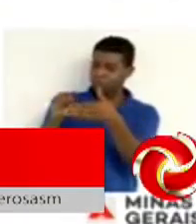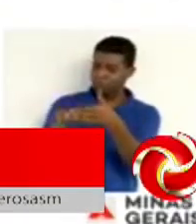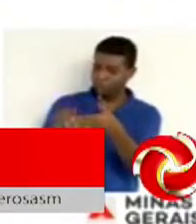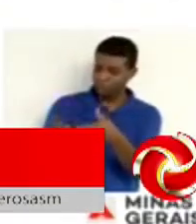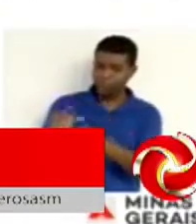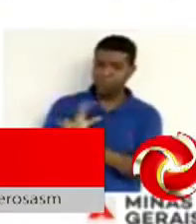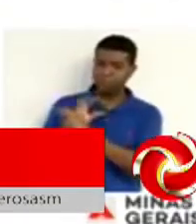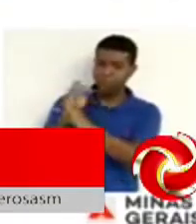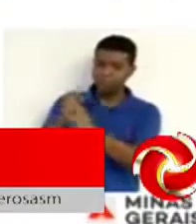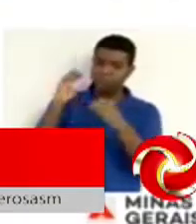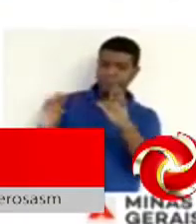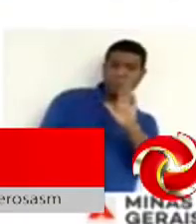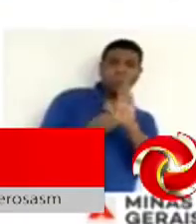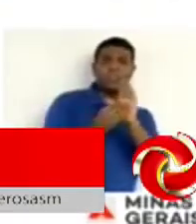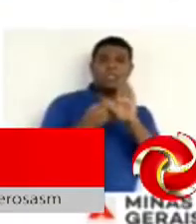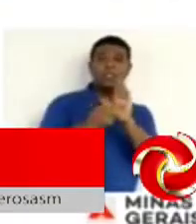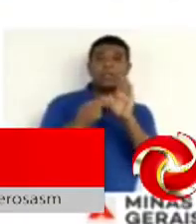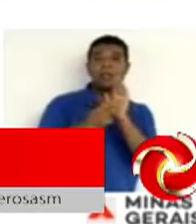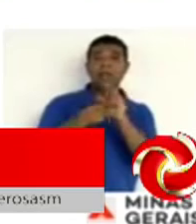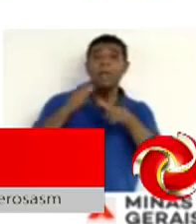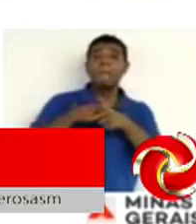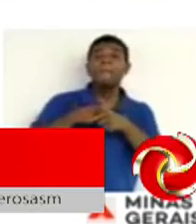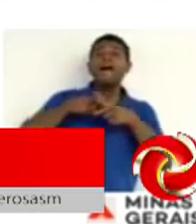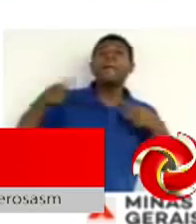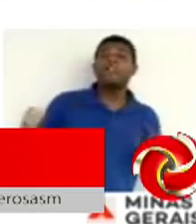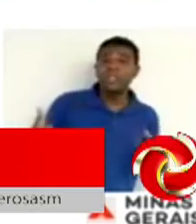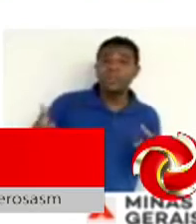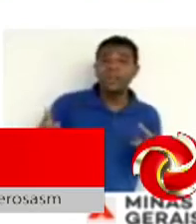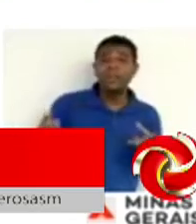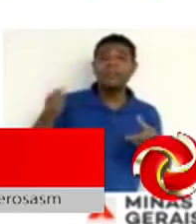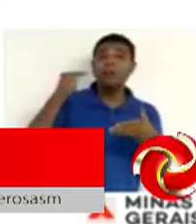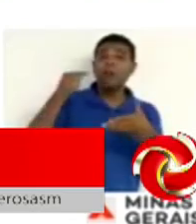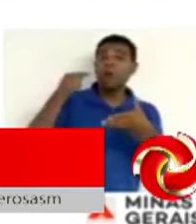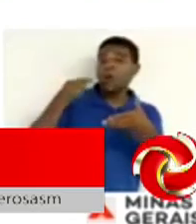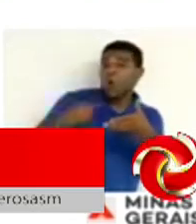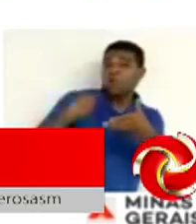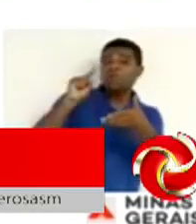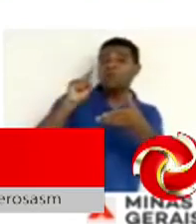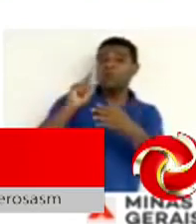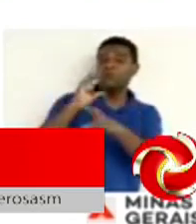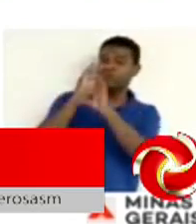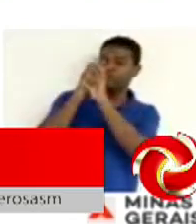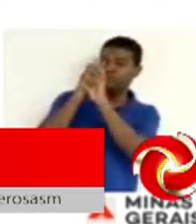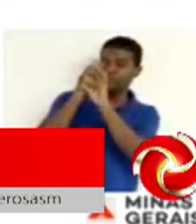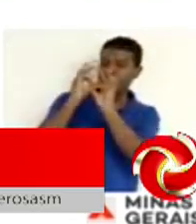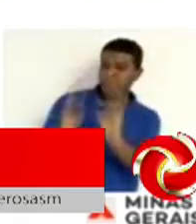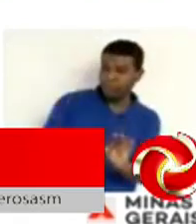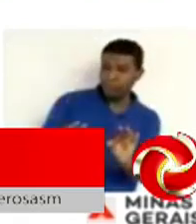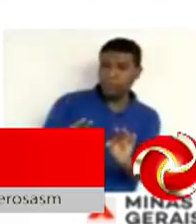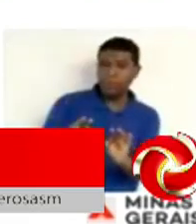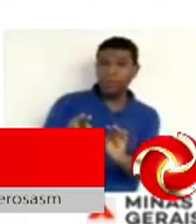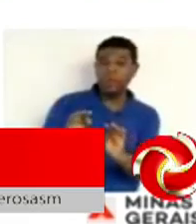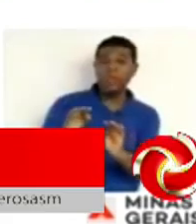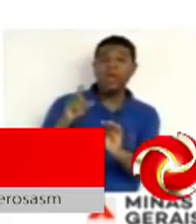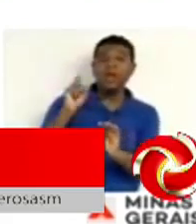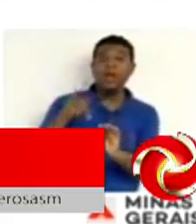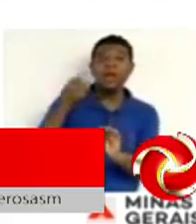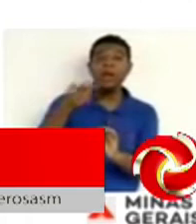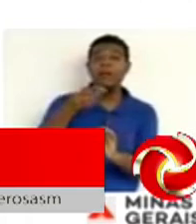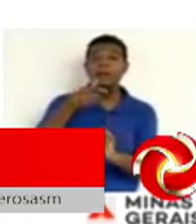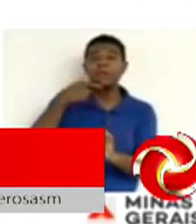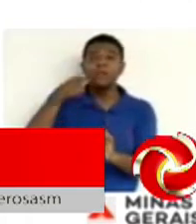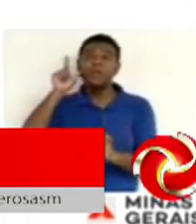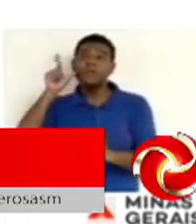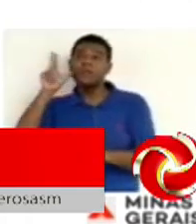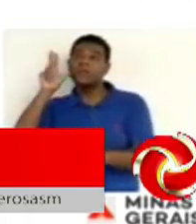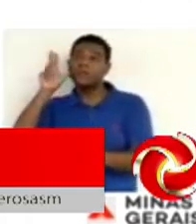óbitos em uma grande maioria foram confirmados e efetivamente constatados nos últimos